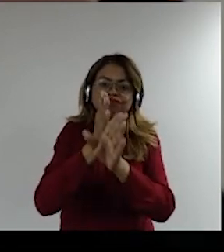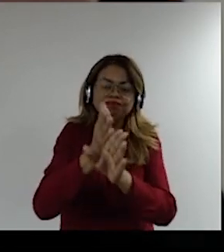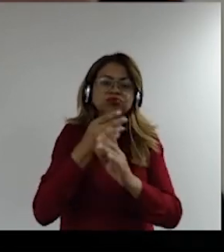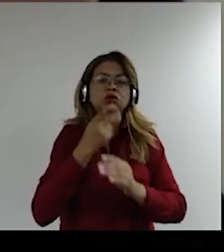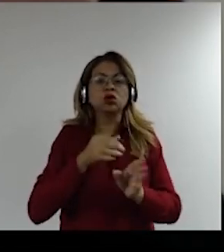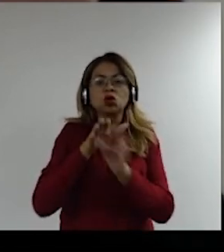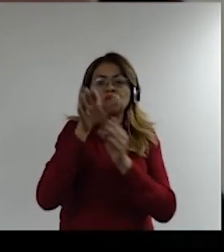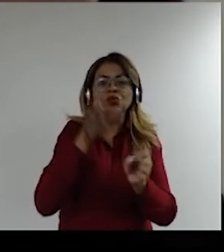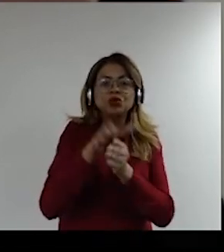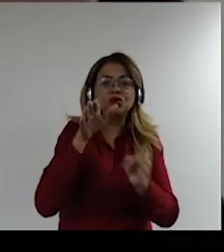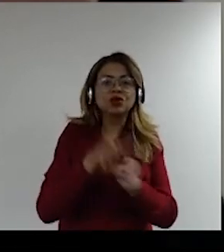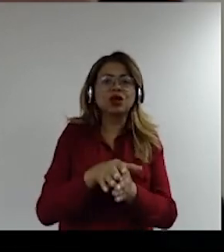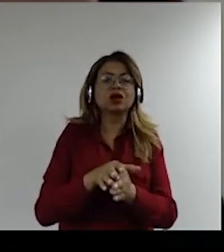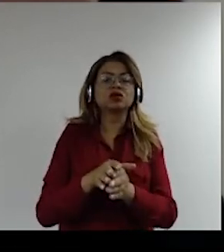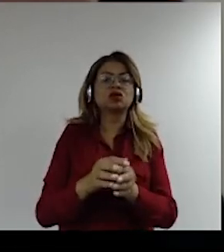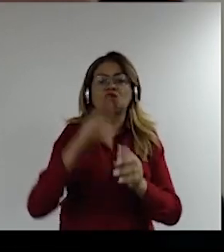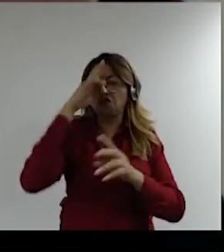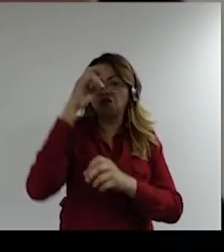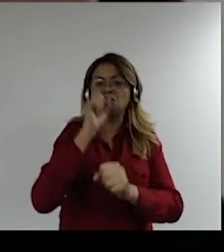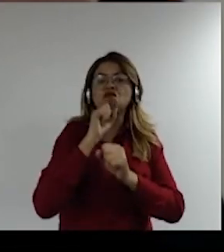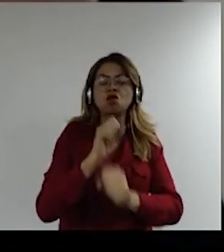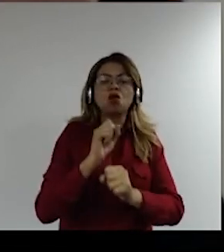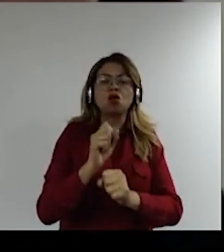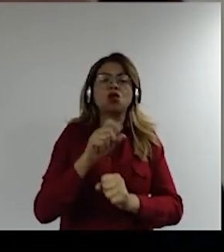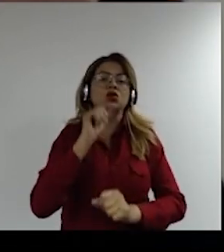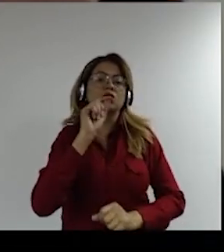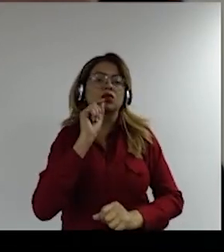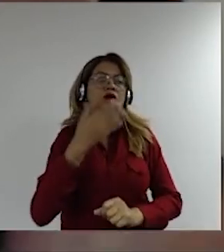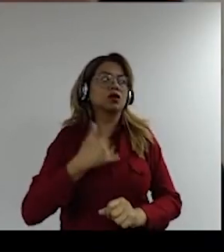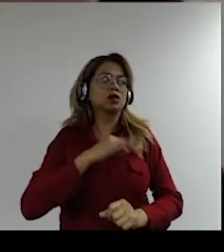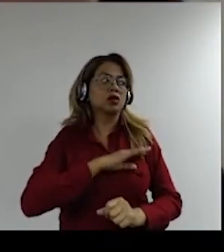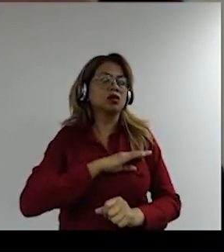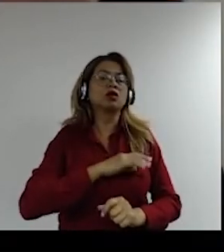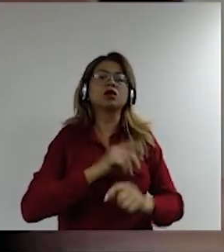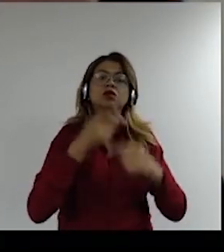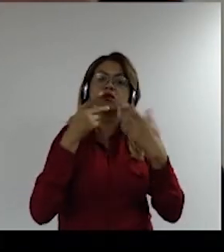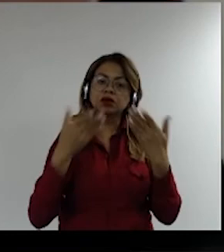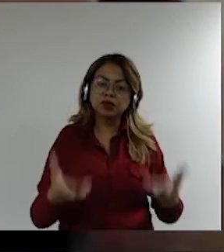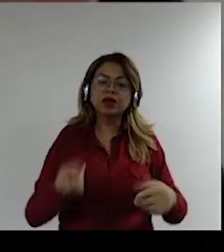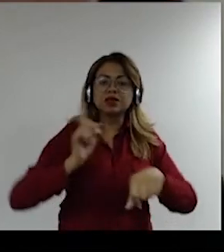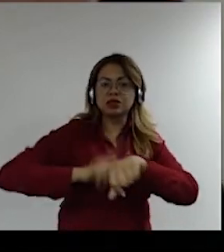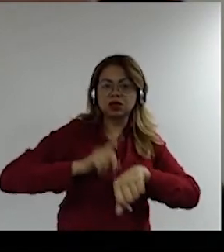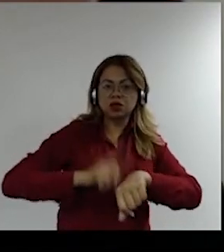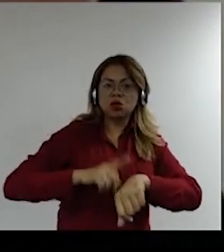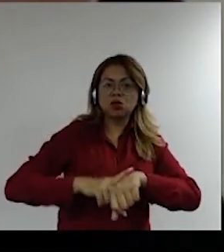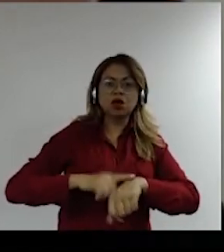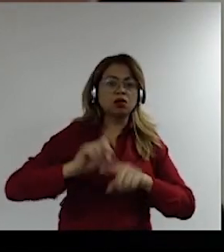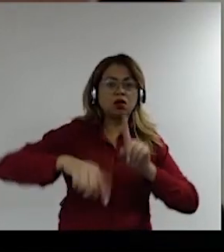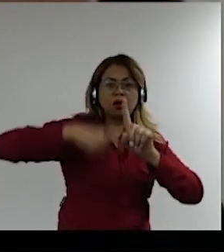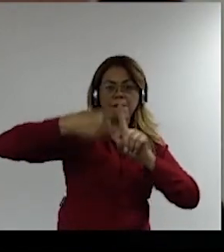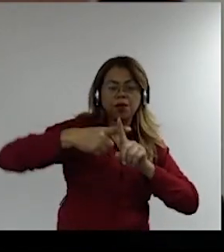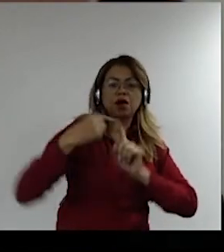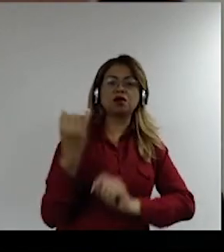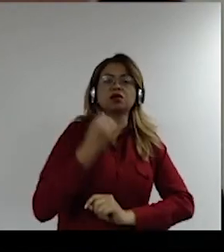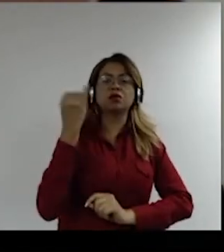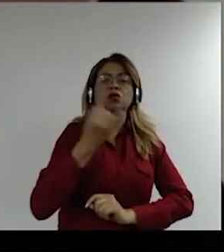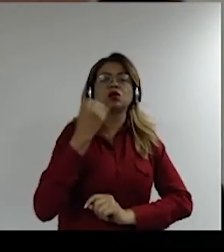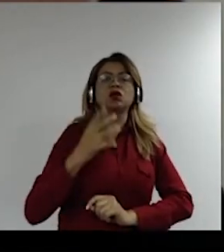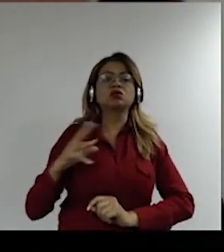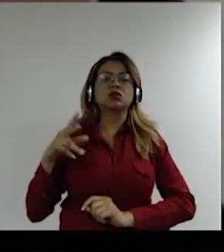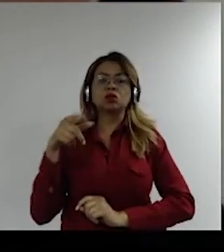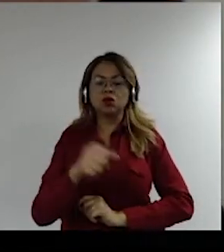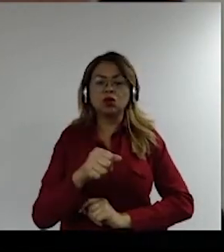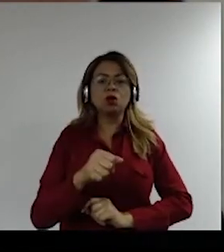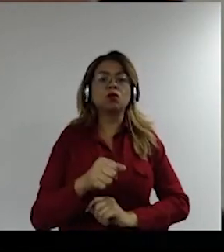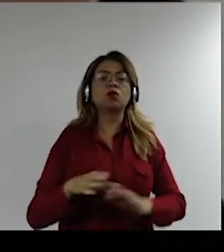de prioridades para com aquele que é, para esse momento, que é o momento mais importante da vida de todo